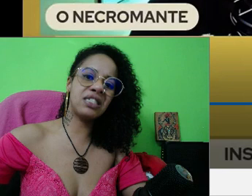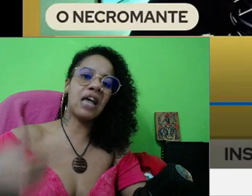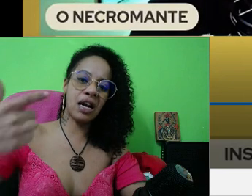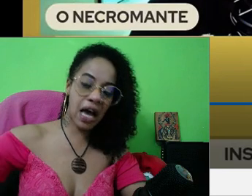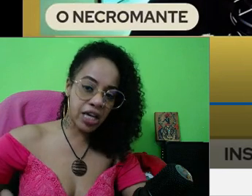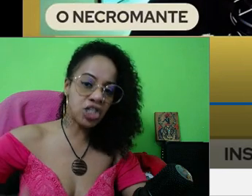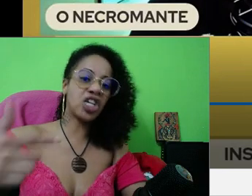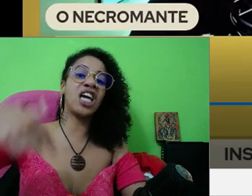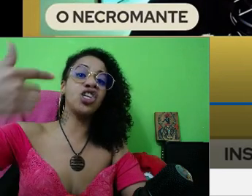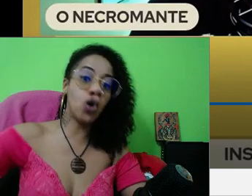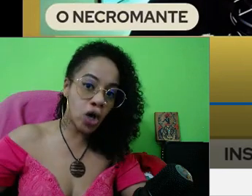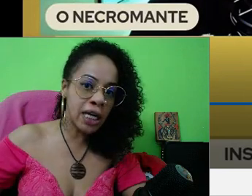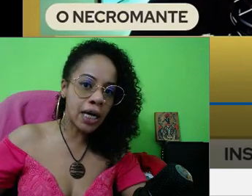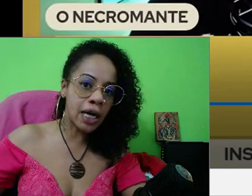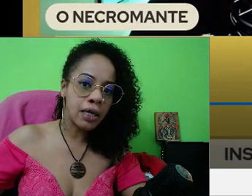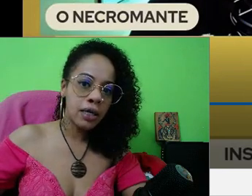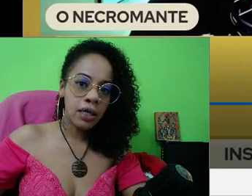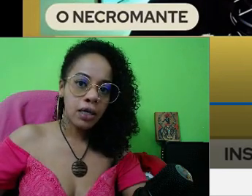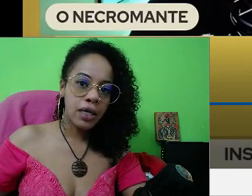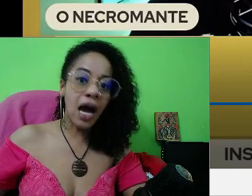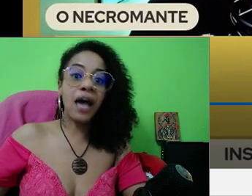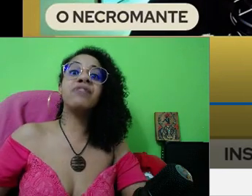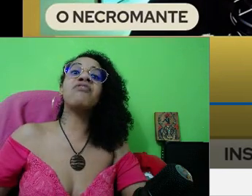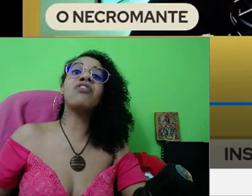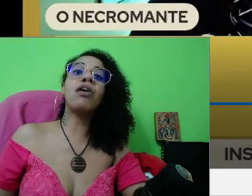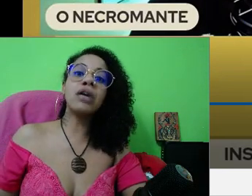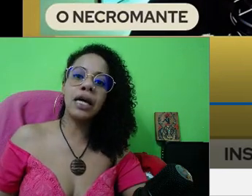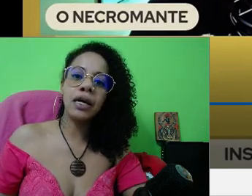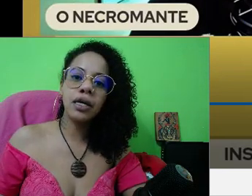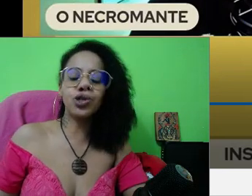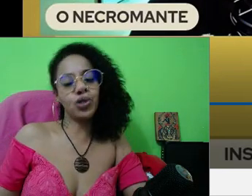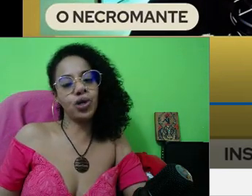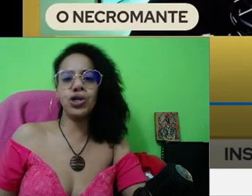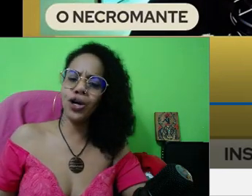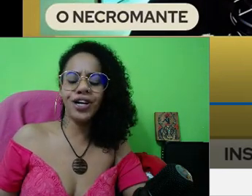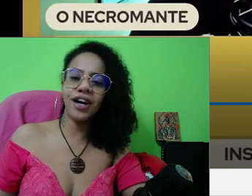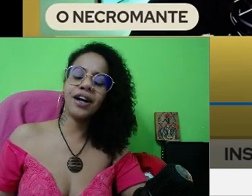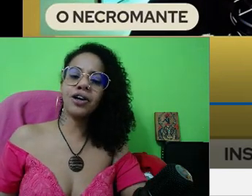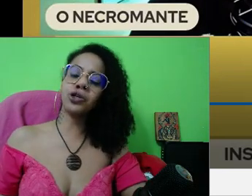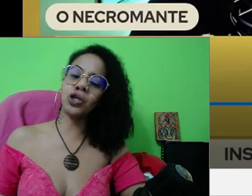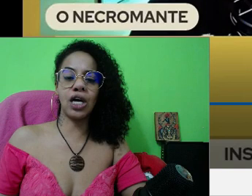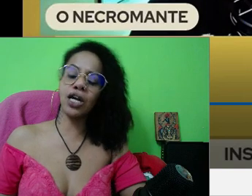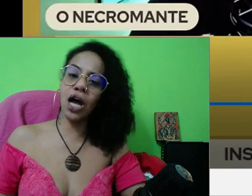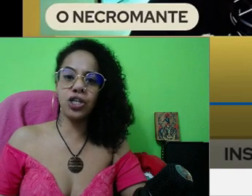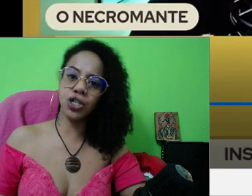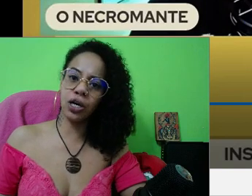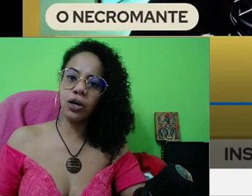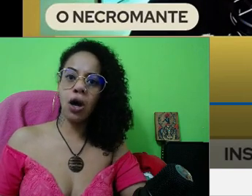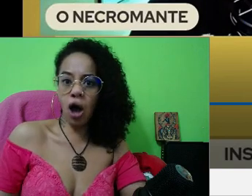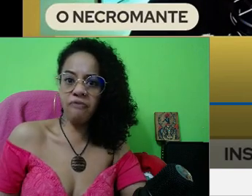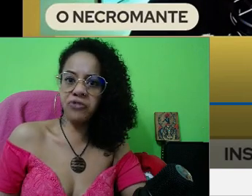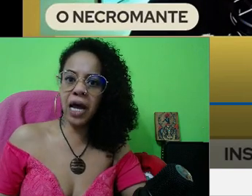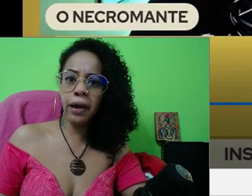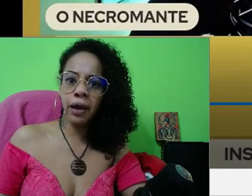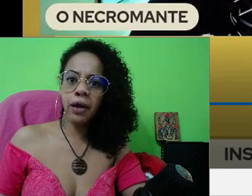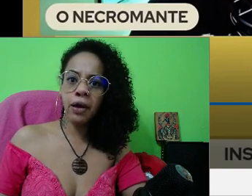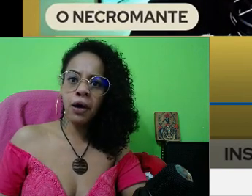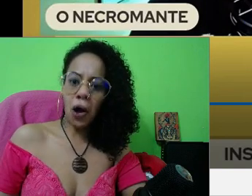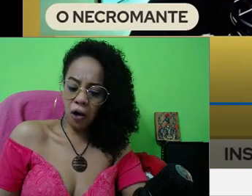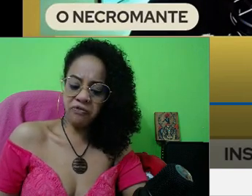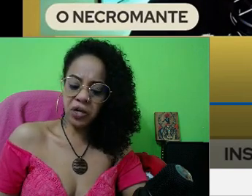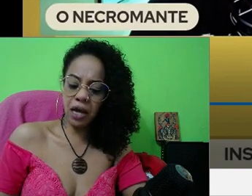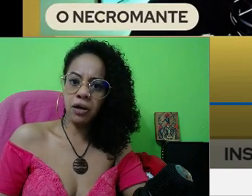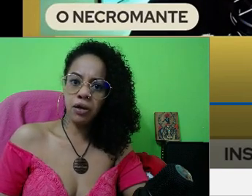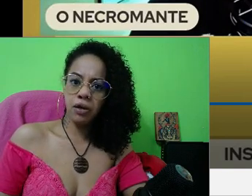eu sou aqui sarcástica irônica E aí vai falar o quê que eu sou irônica que eu sou sarcástica óbvio né